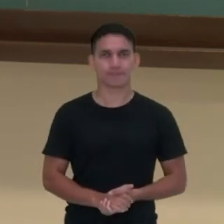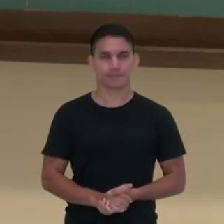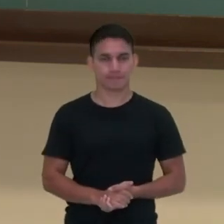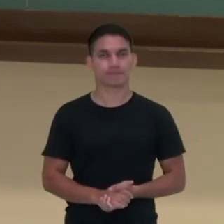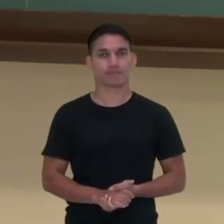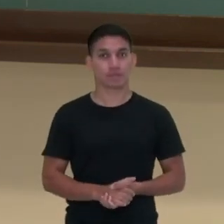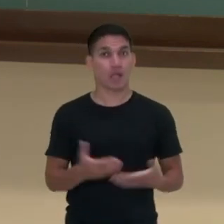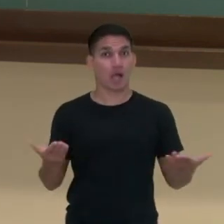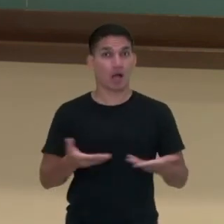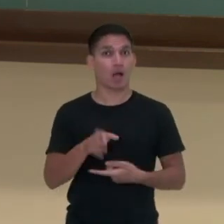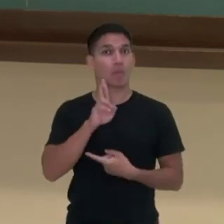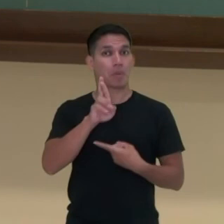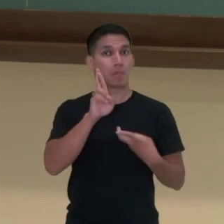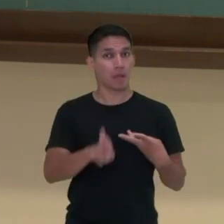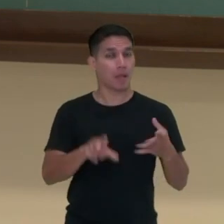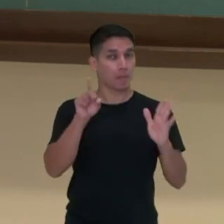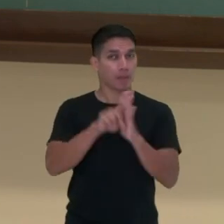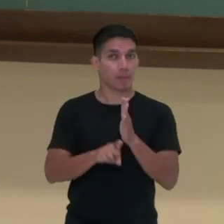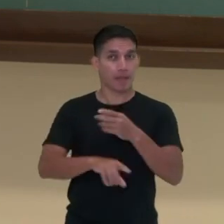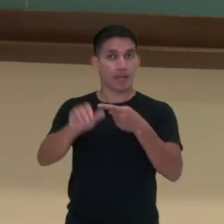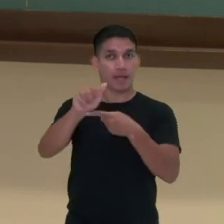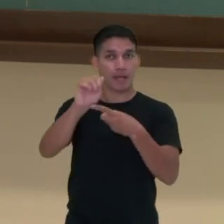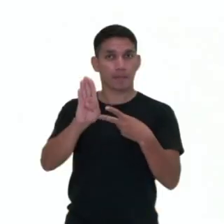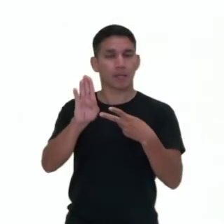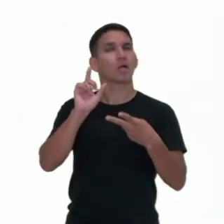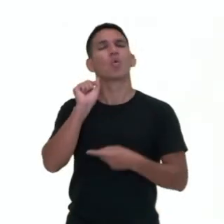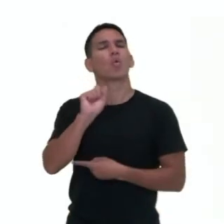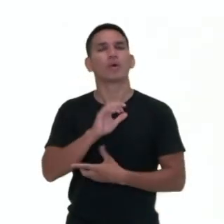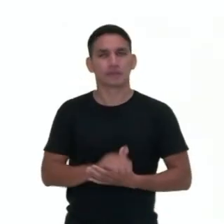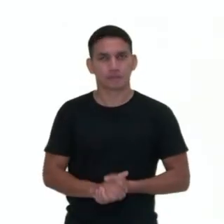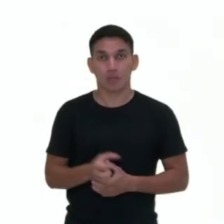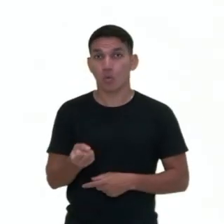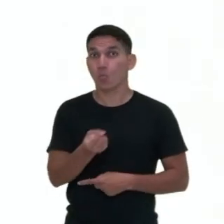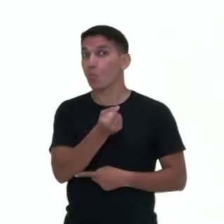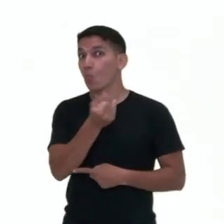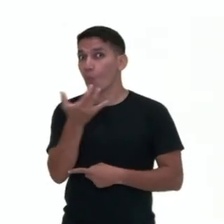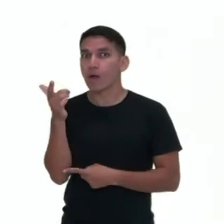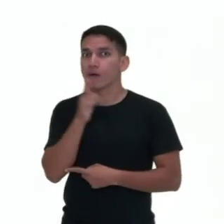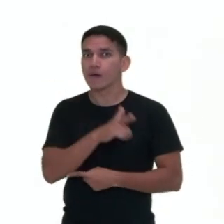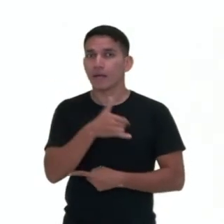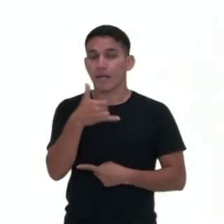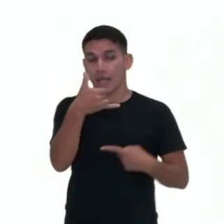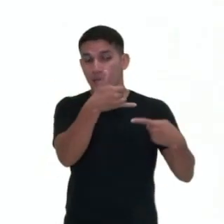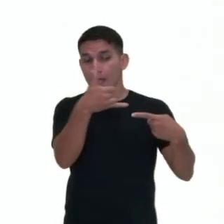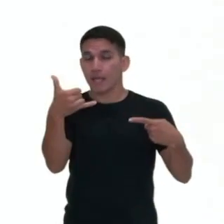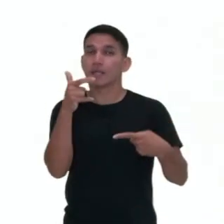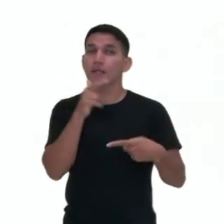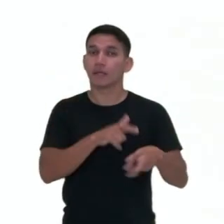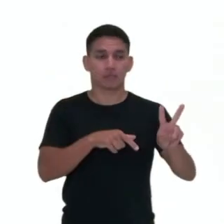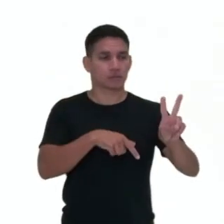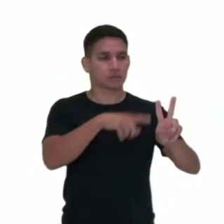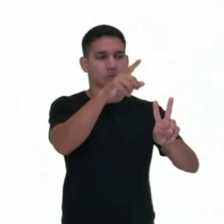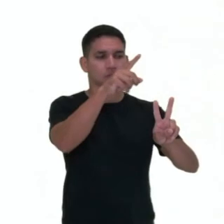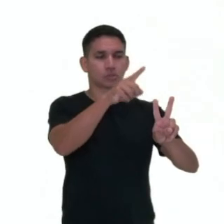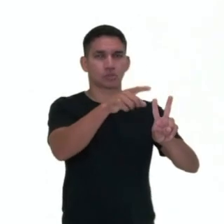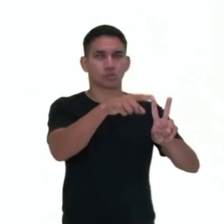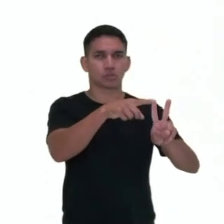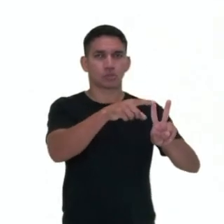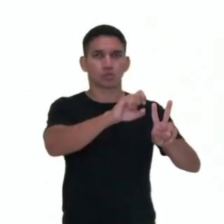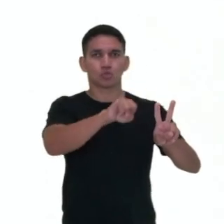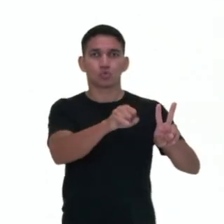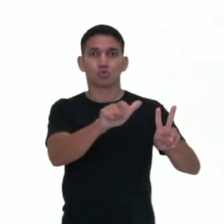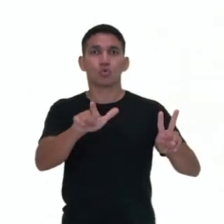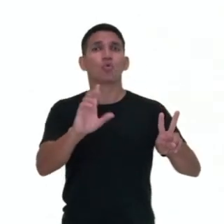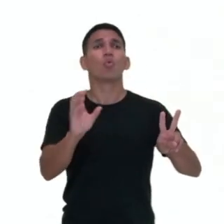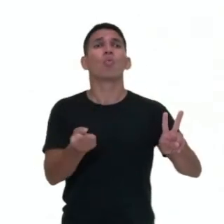vamos responder as perguntas, pessoal. Então, diz o seguinte, o número de eixos necessário para o mês de julho é quanto,